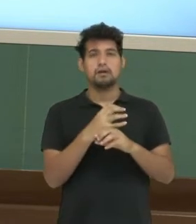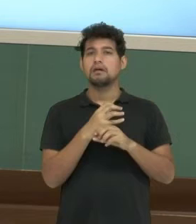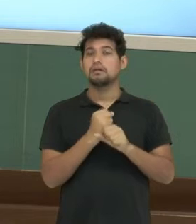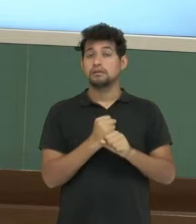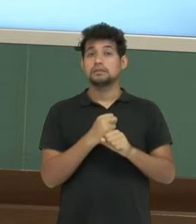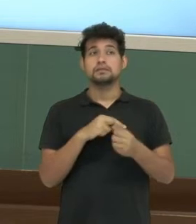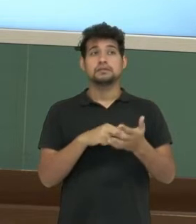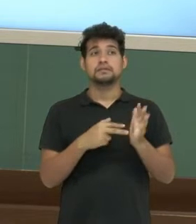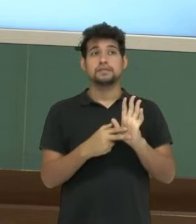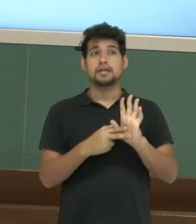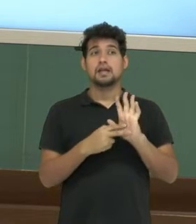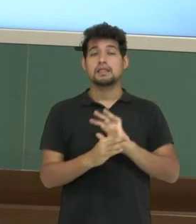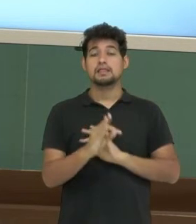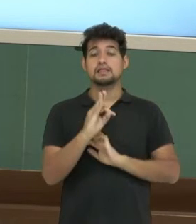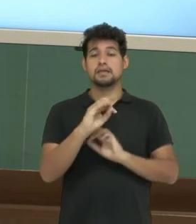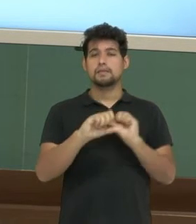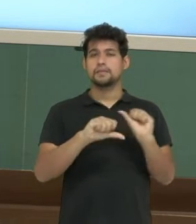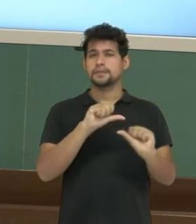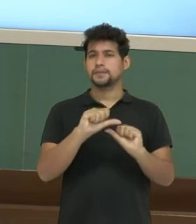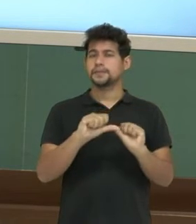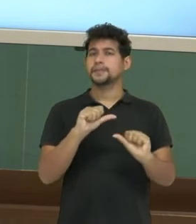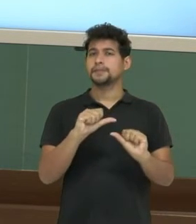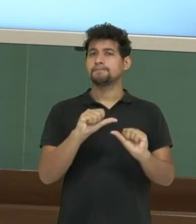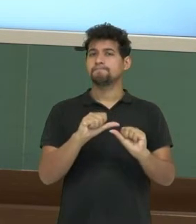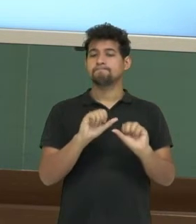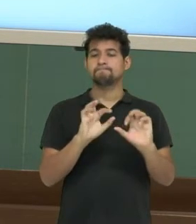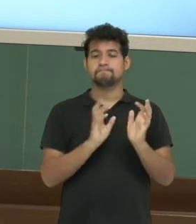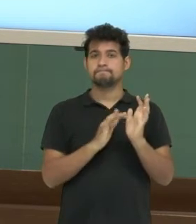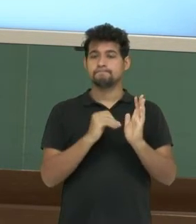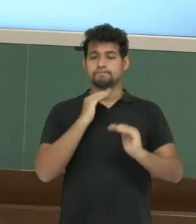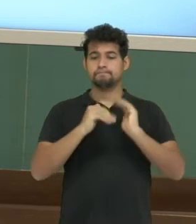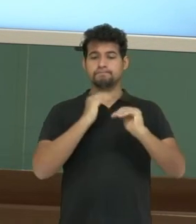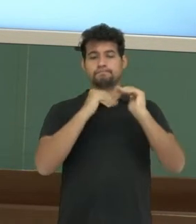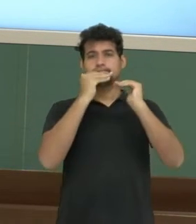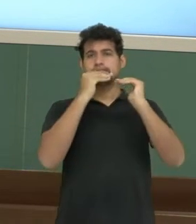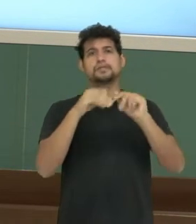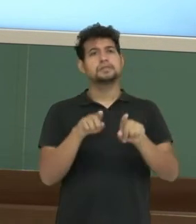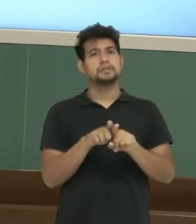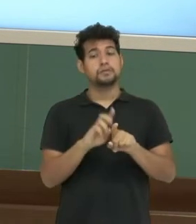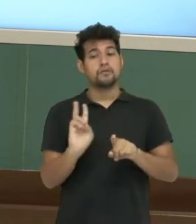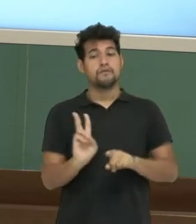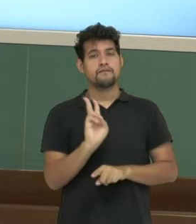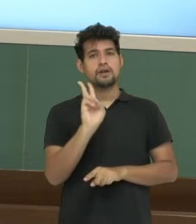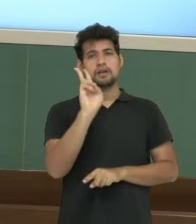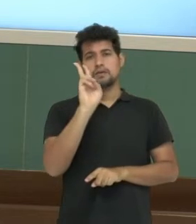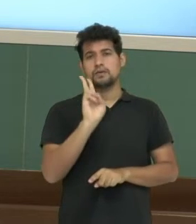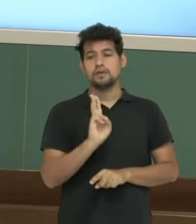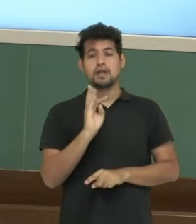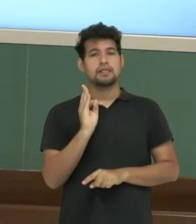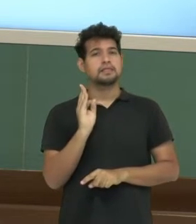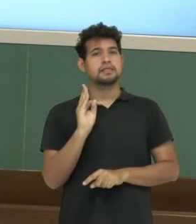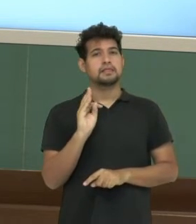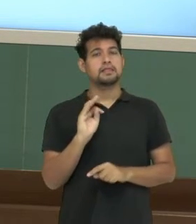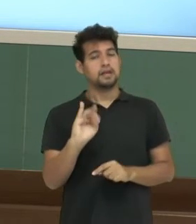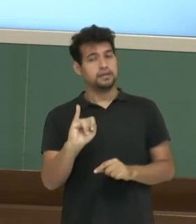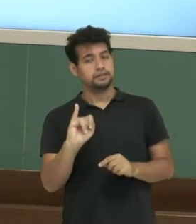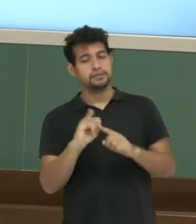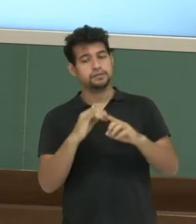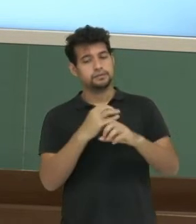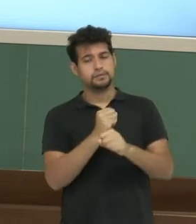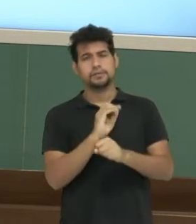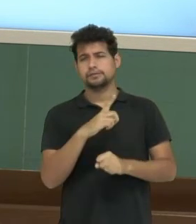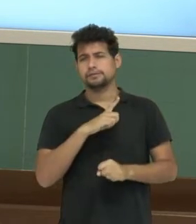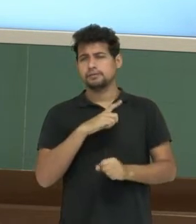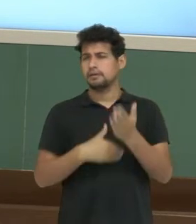É o tempo que vira expoente, porque é uma multiplicação sucessiva do valor da taxa somado ao que você já